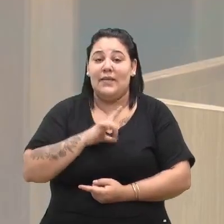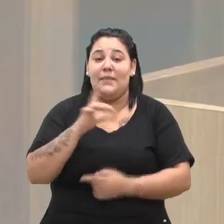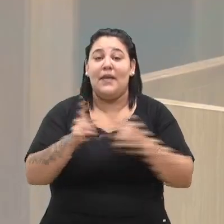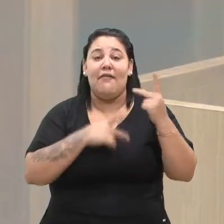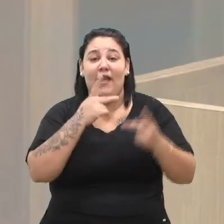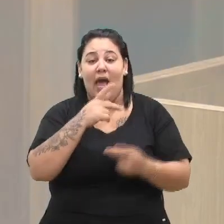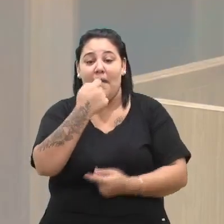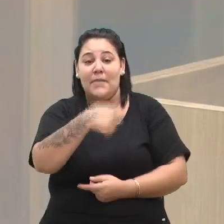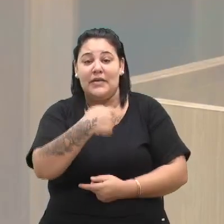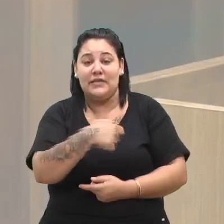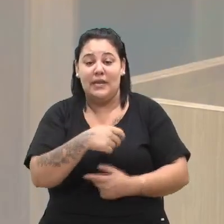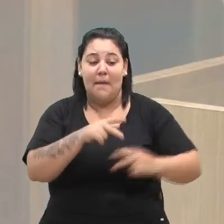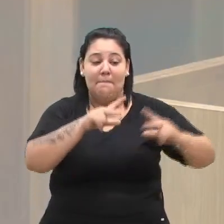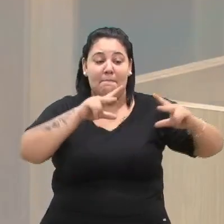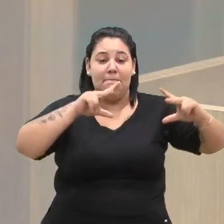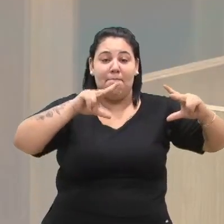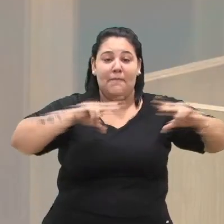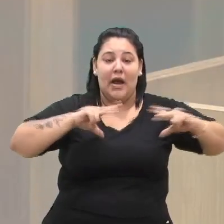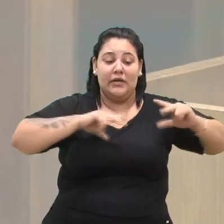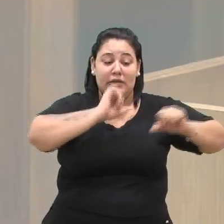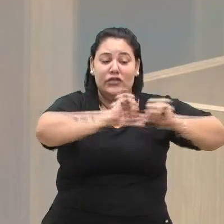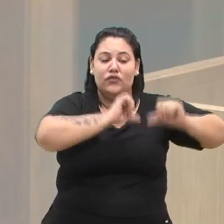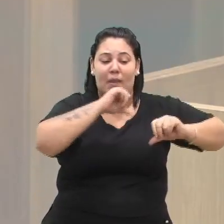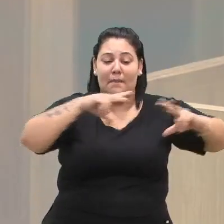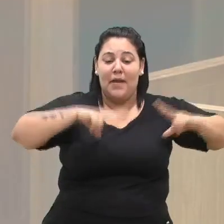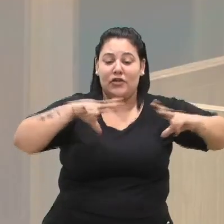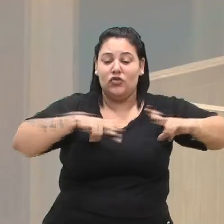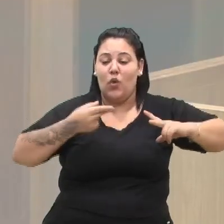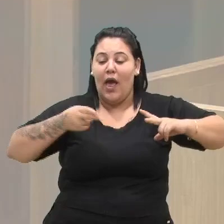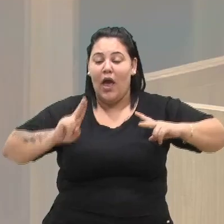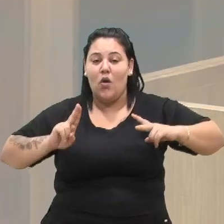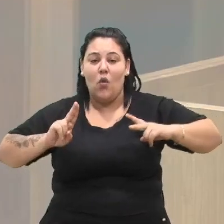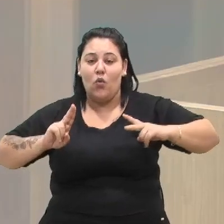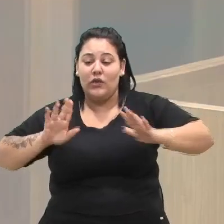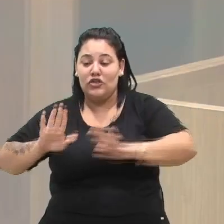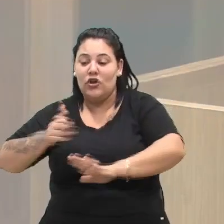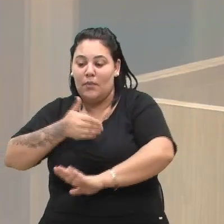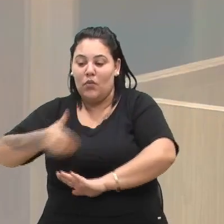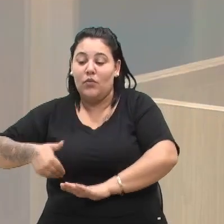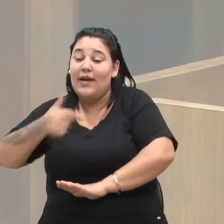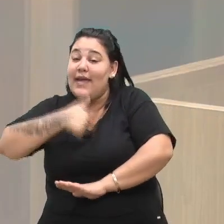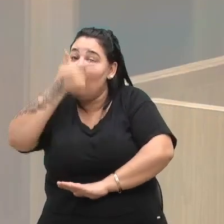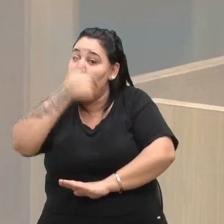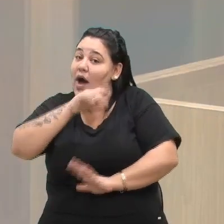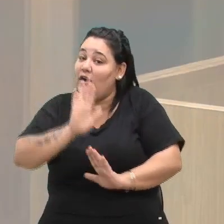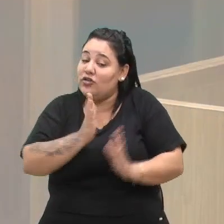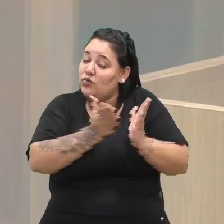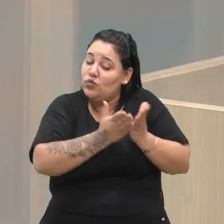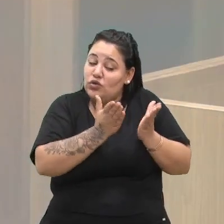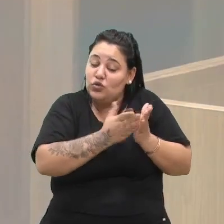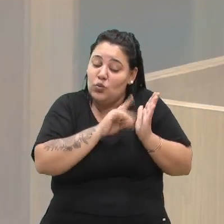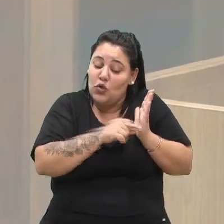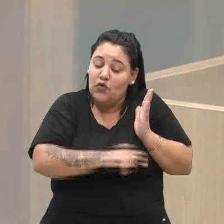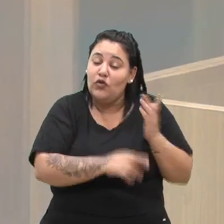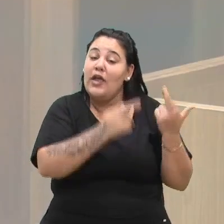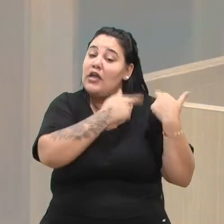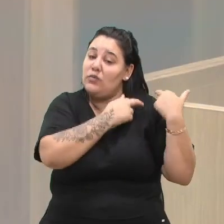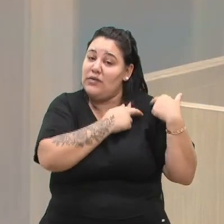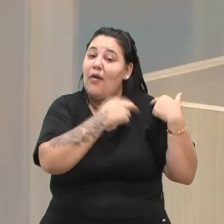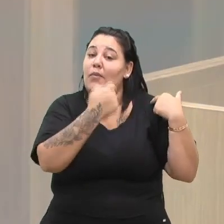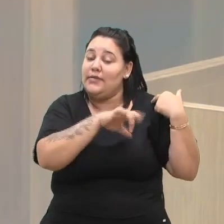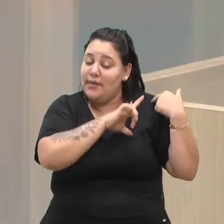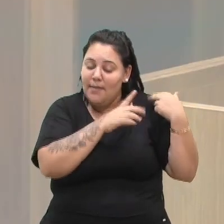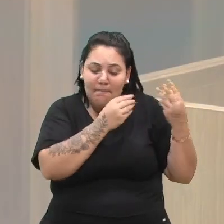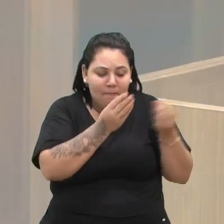precisa privatizar ou se não precisa privatizar. Acho que é um estudo muito, mas muito responsável que tem que ser